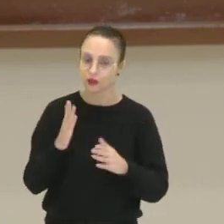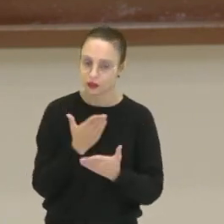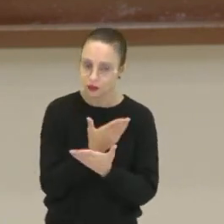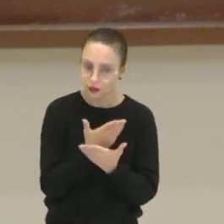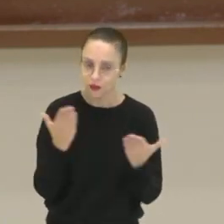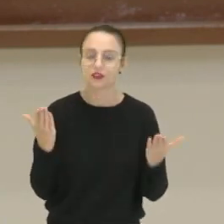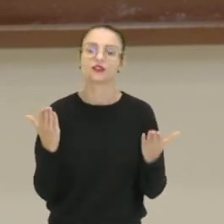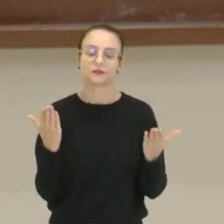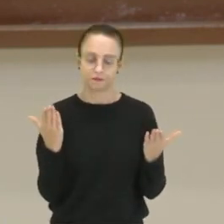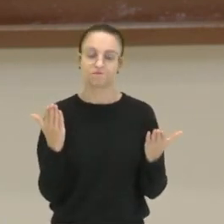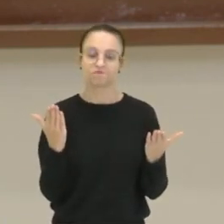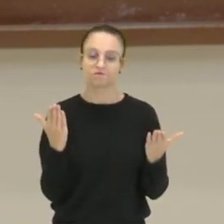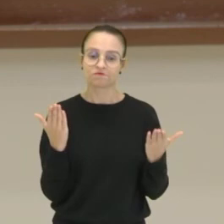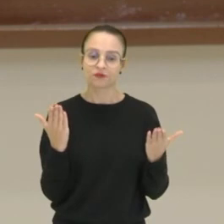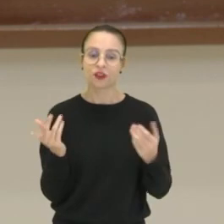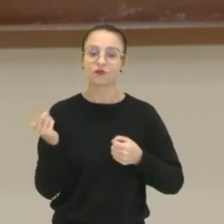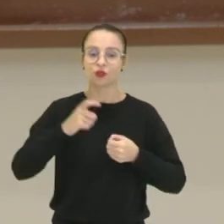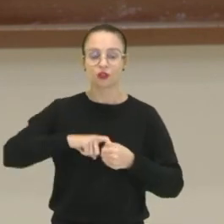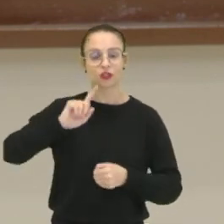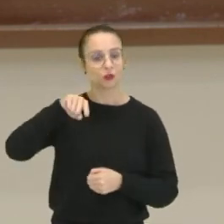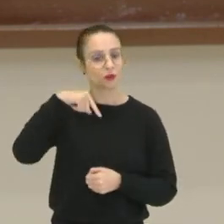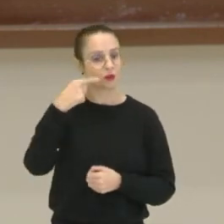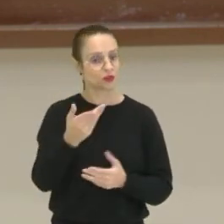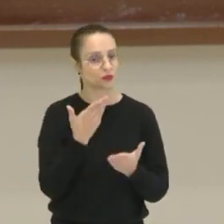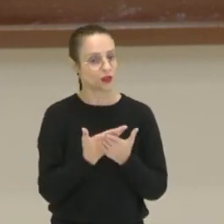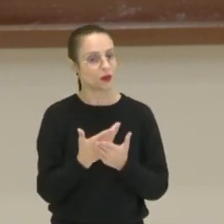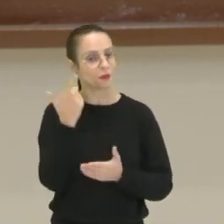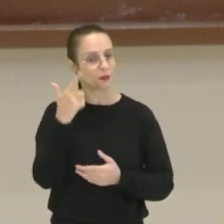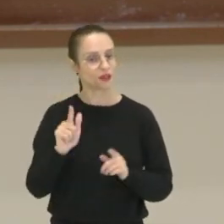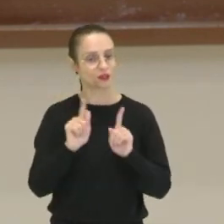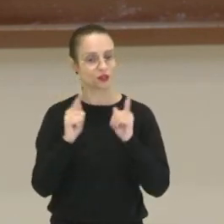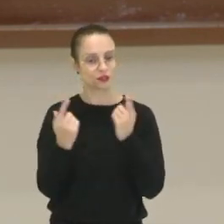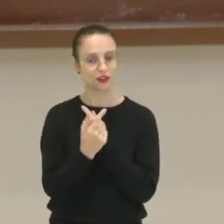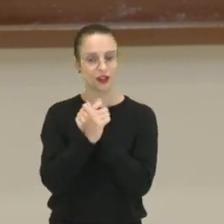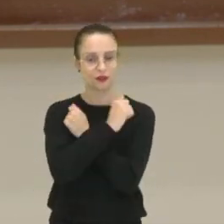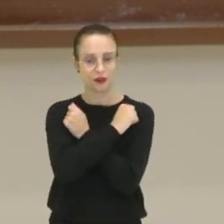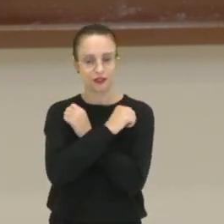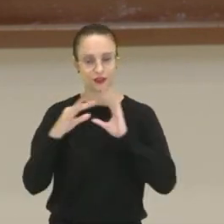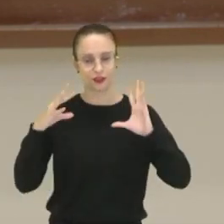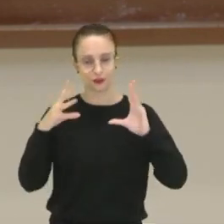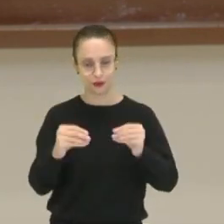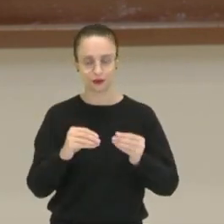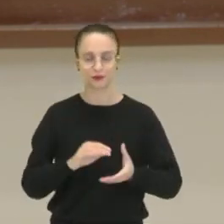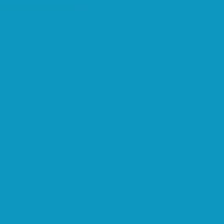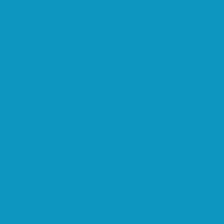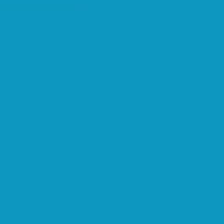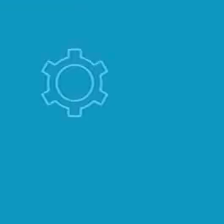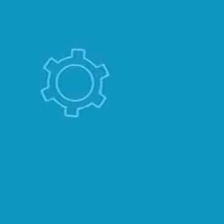aula de hoje com vocês e voltamos numa próxima aula com mais geografia. Um abraço a todos e até lá!